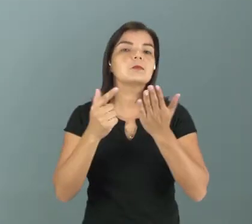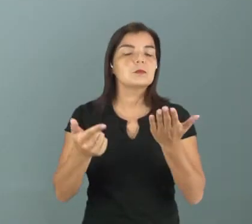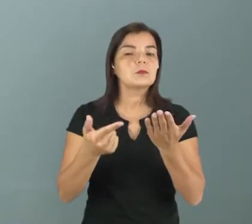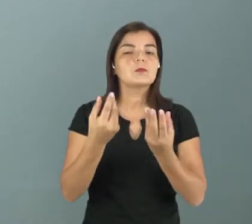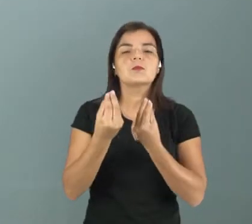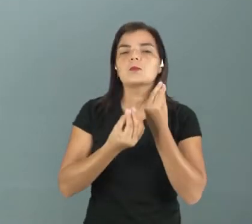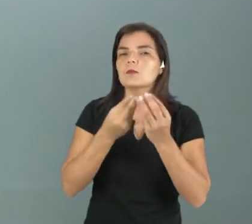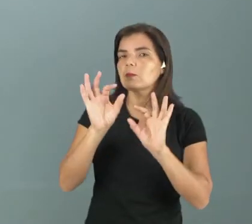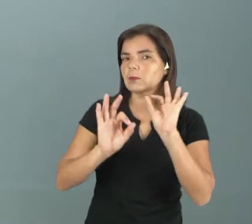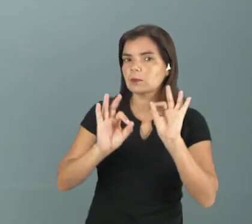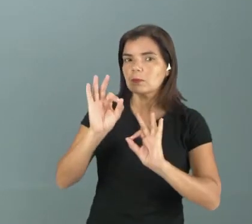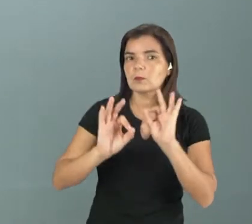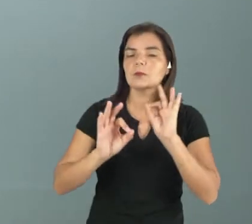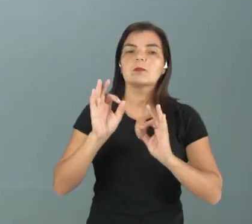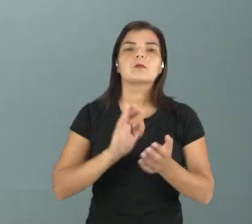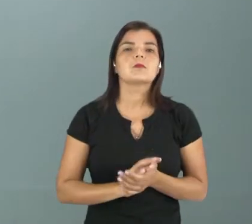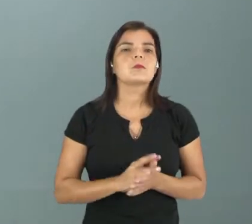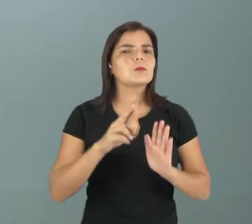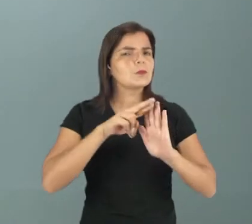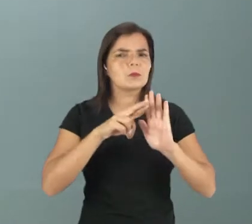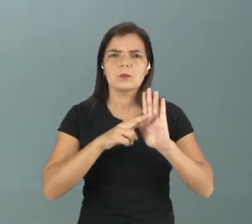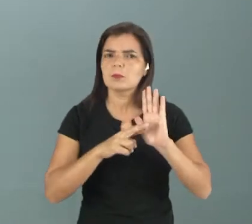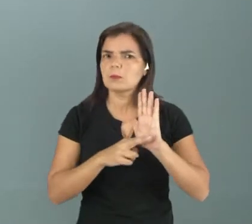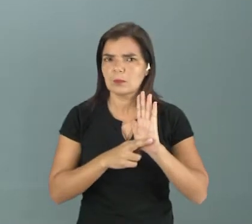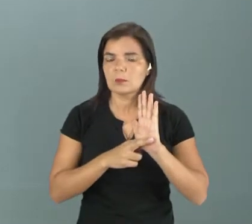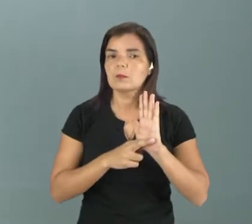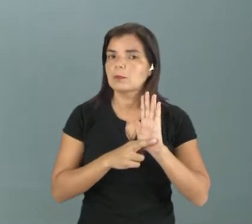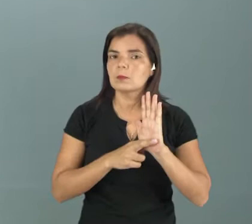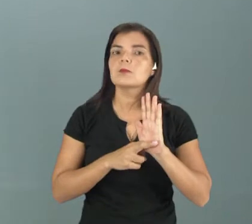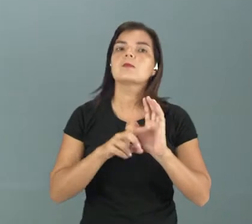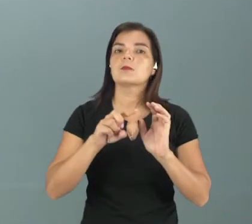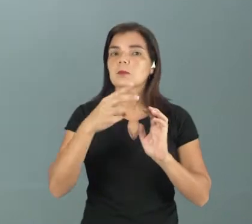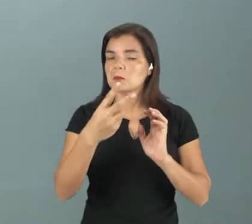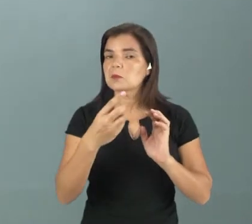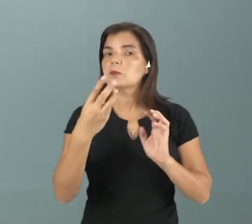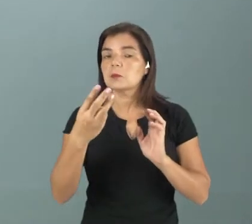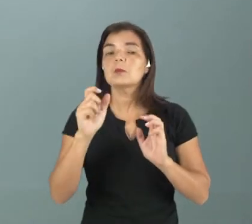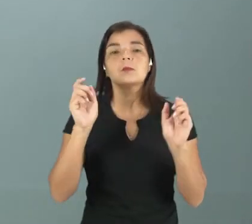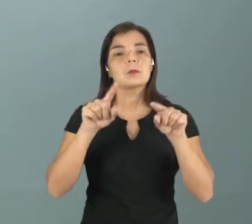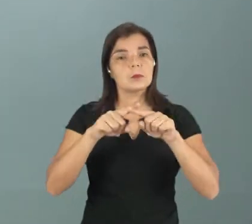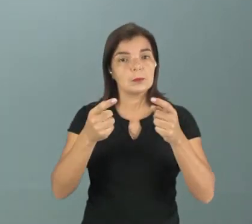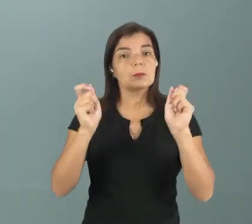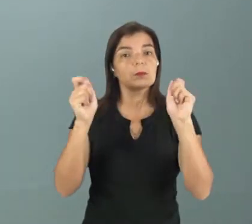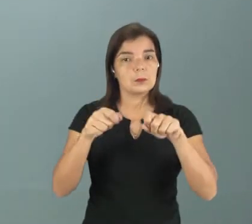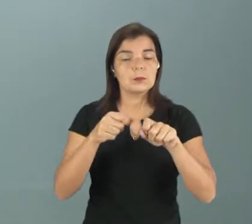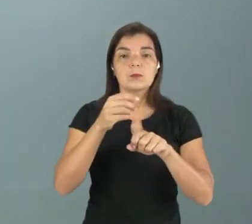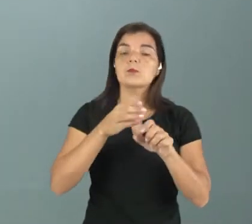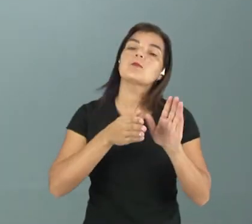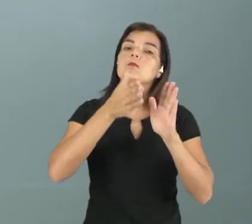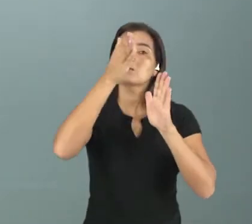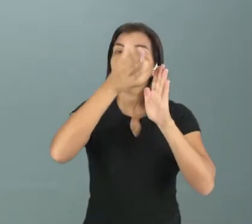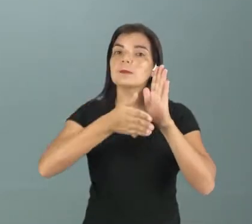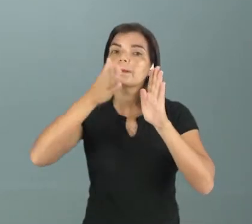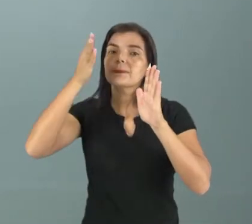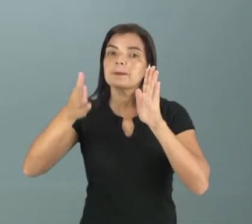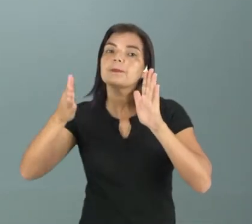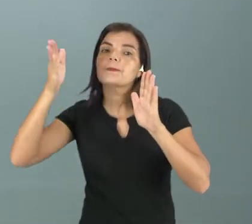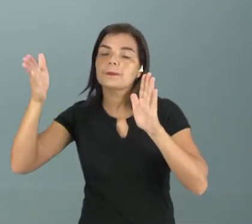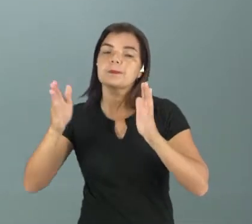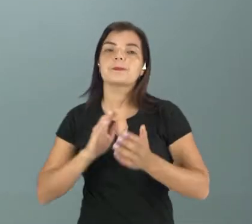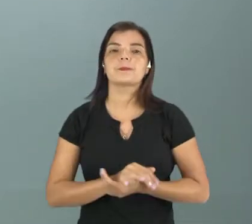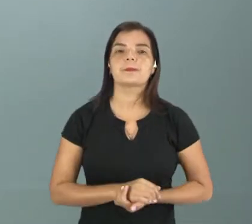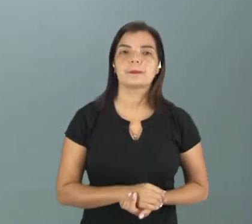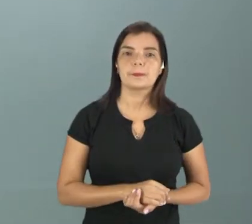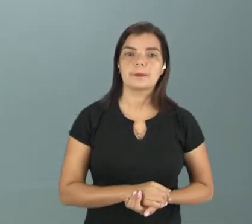maneira como é organizado. Não é uma regra específica, 2 ou 3, tá? Mas pode ser organizado em coluna. Então a gente termina a leitura de uma, depois vamos para